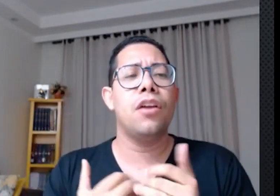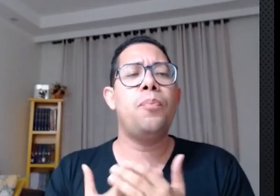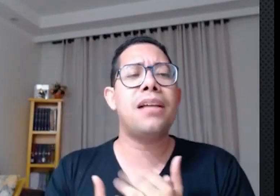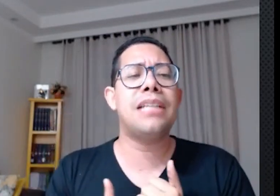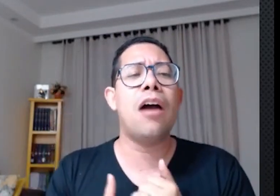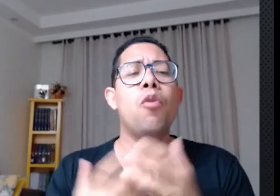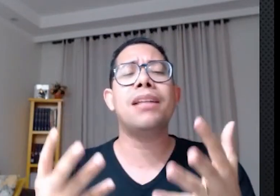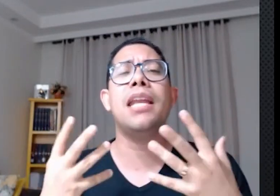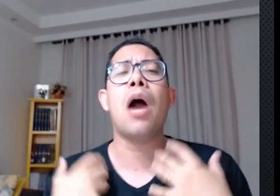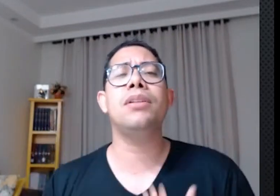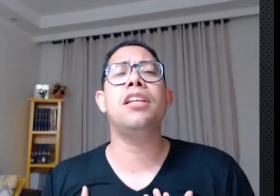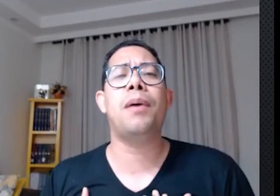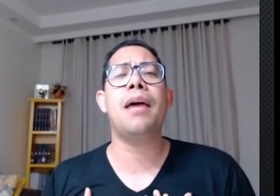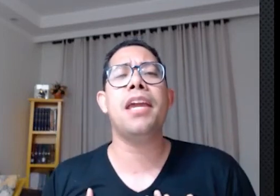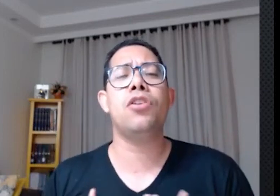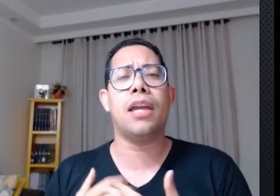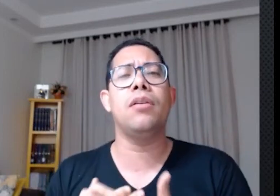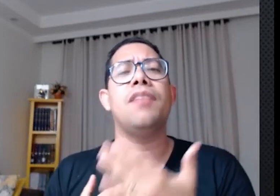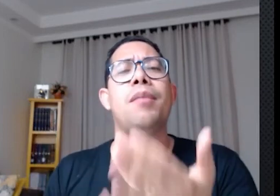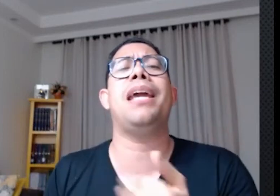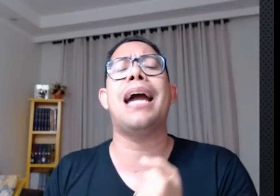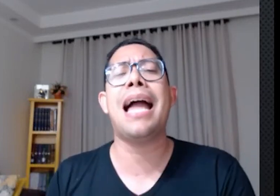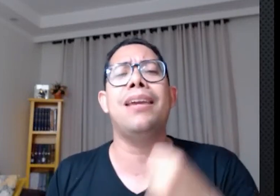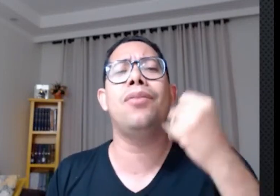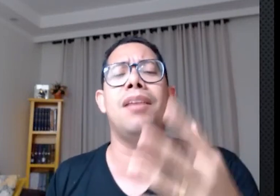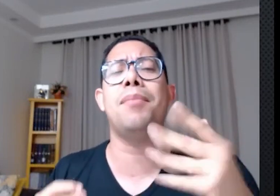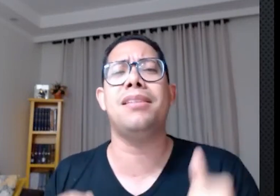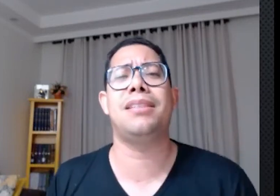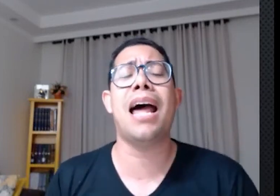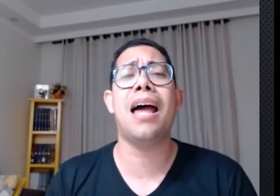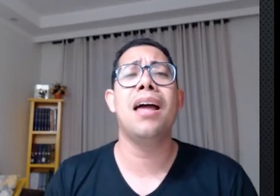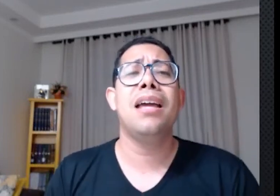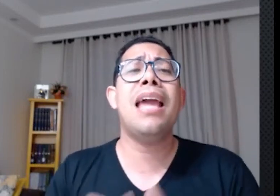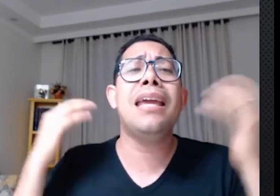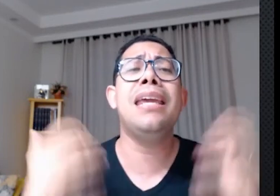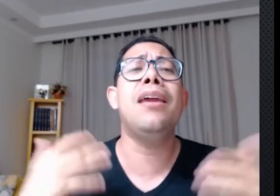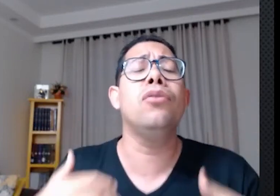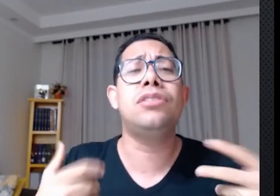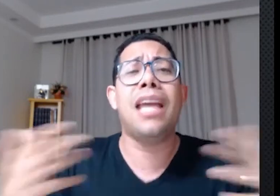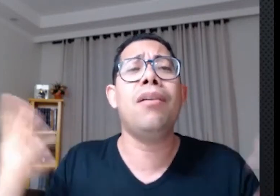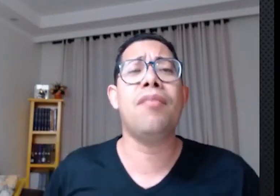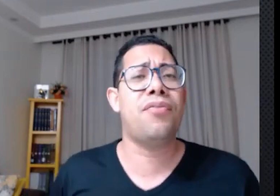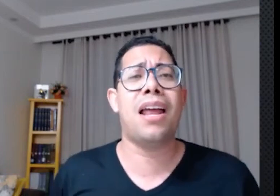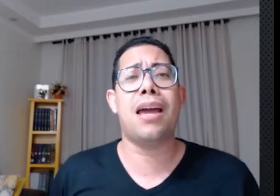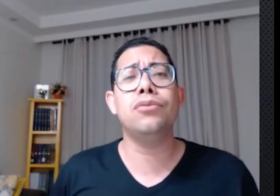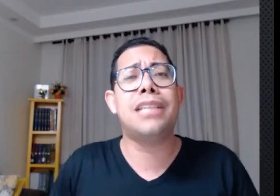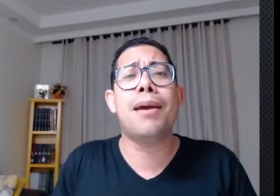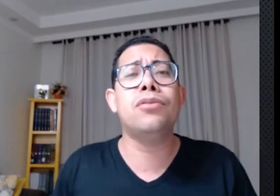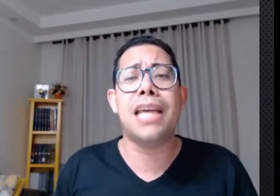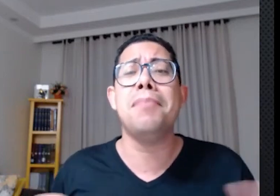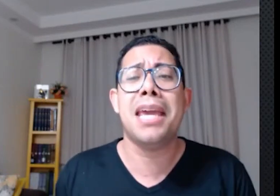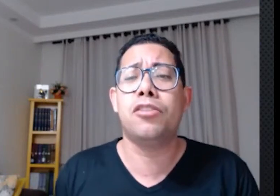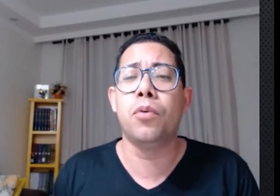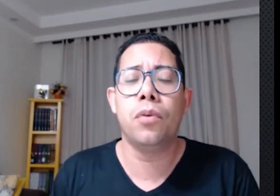né? De passar o material antecipadamente, aquilo que ele vai pregar, aquilo que ele vai ministrar. E aí, eu não sei o que ele vai falar, eu não sei,